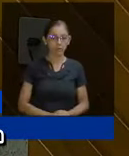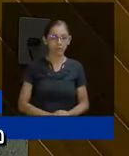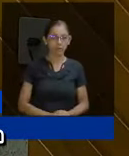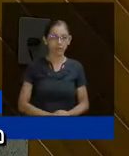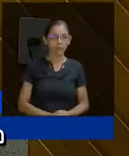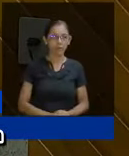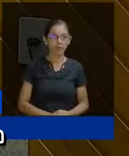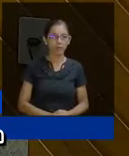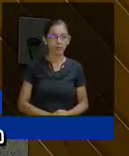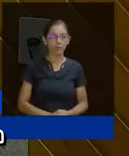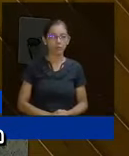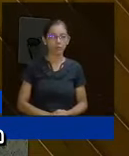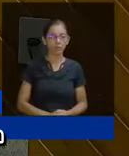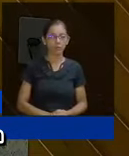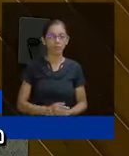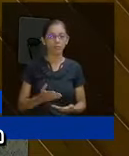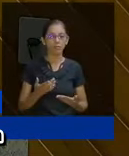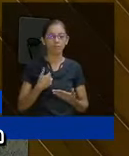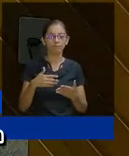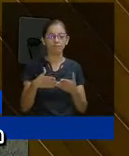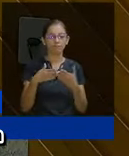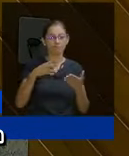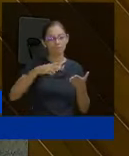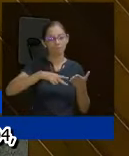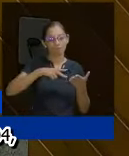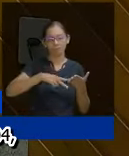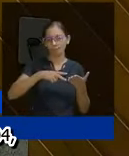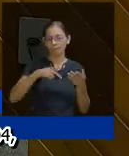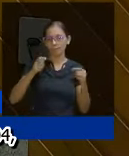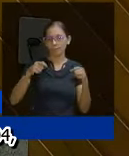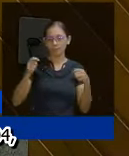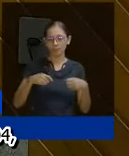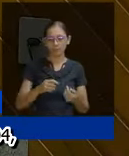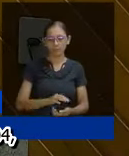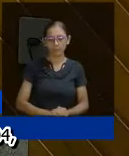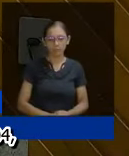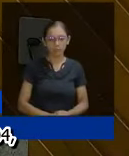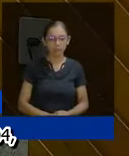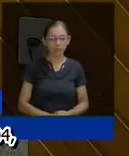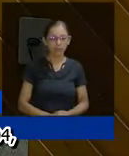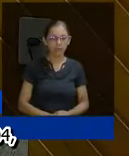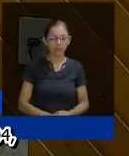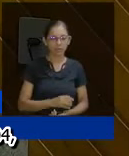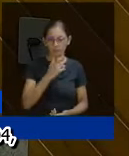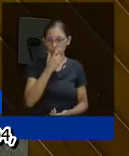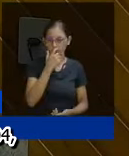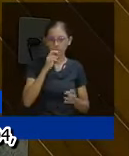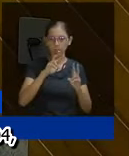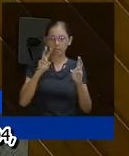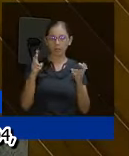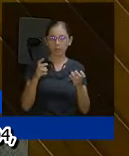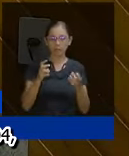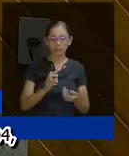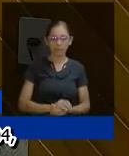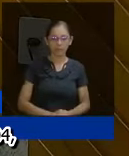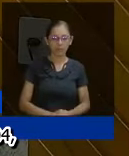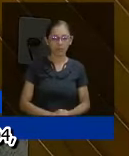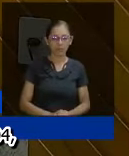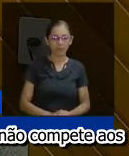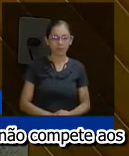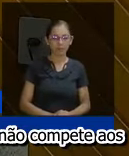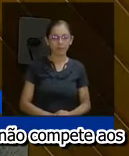só fazer a leitura do tema que foi discutido, inclusive relativo ao tema 1304